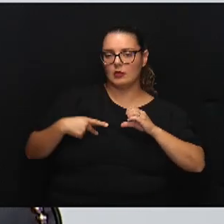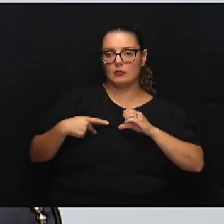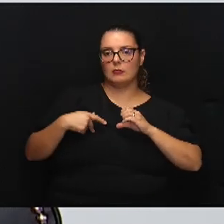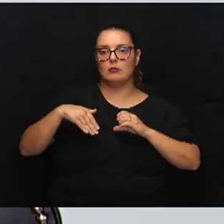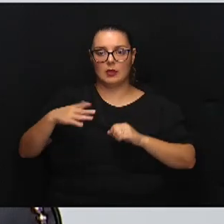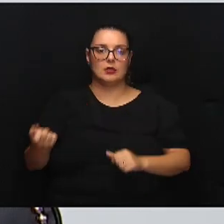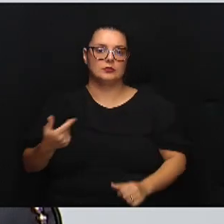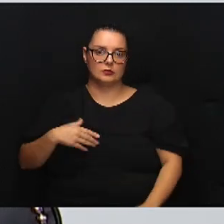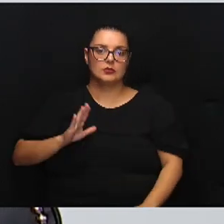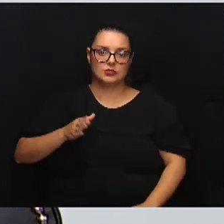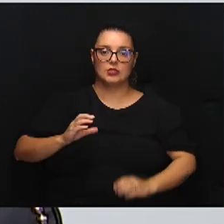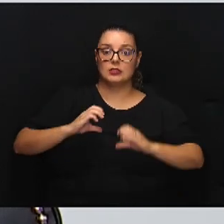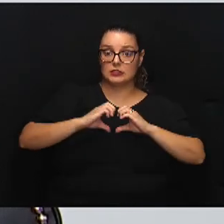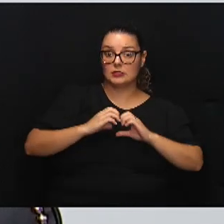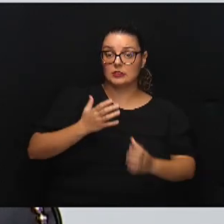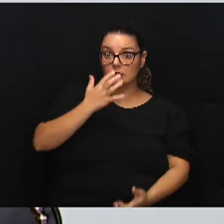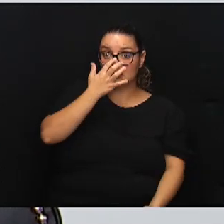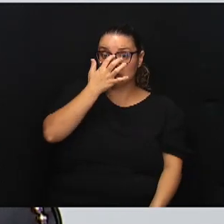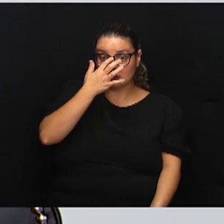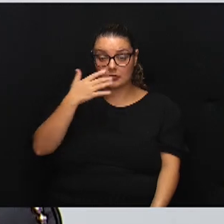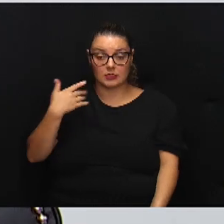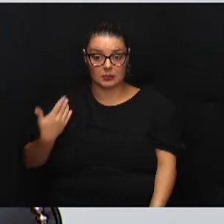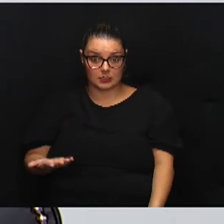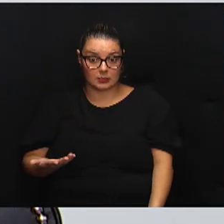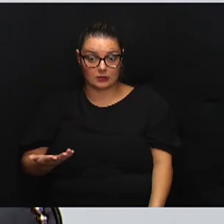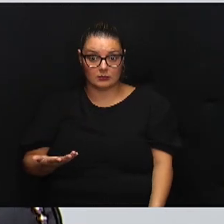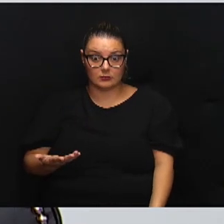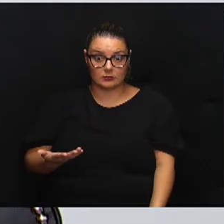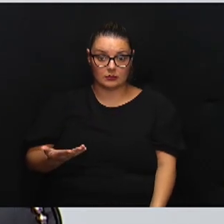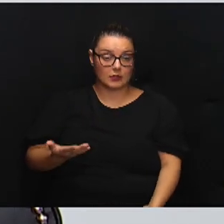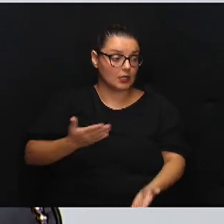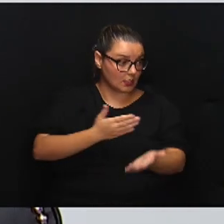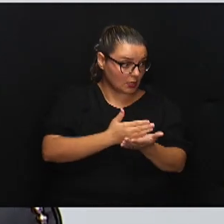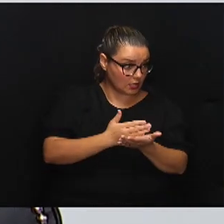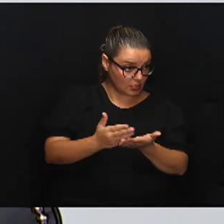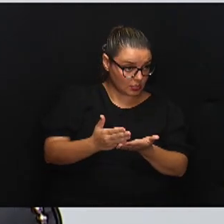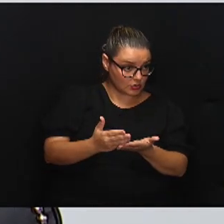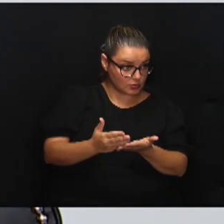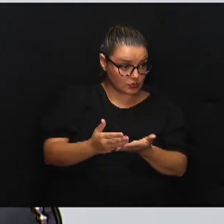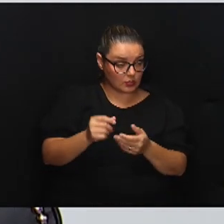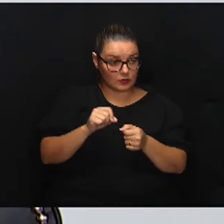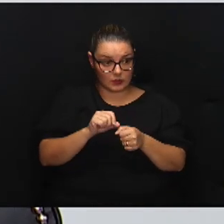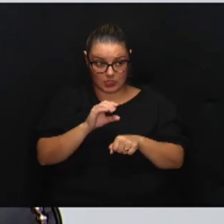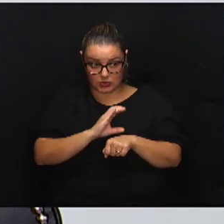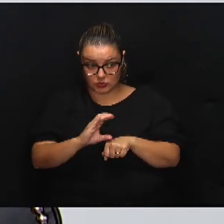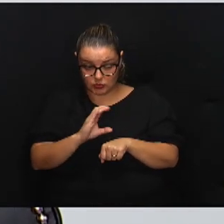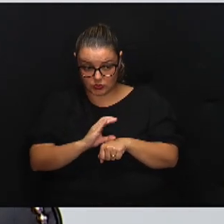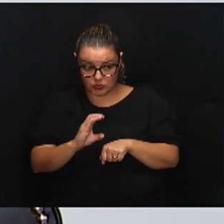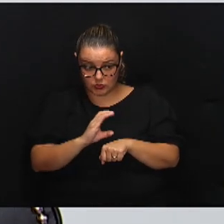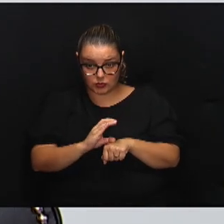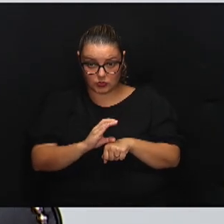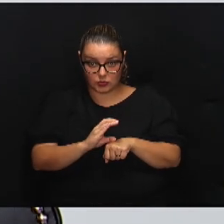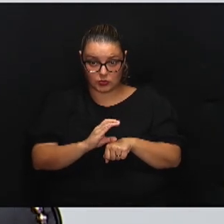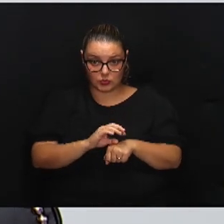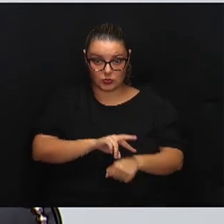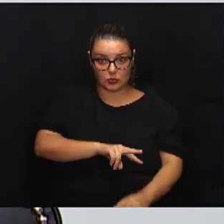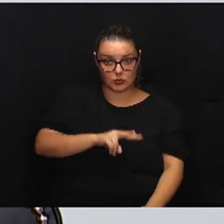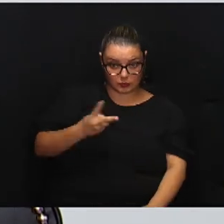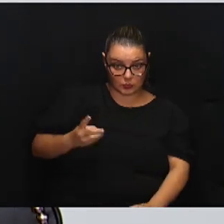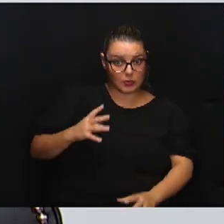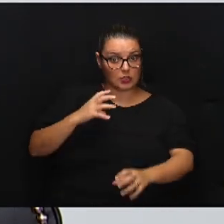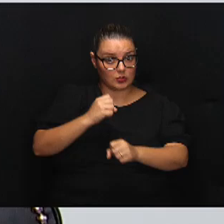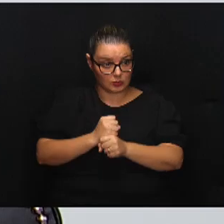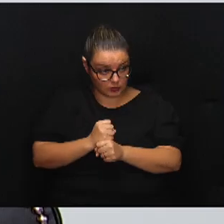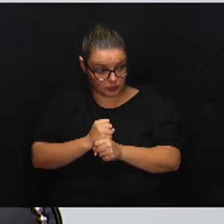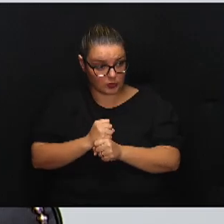se ama, né? Então, eu acho Inicialmente você fez o curso para migrar totalmente